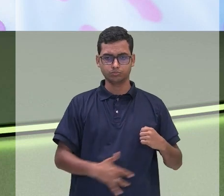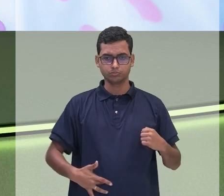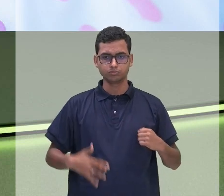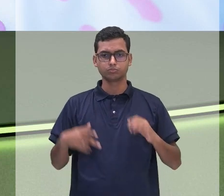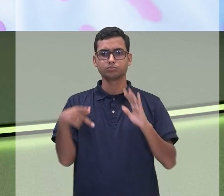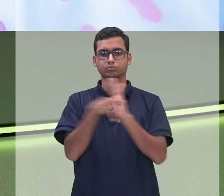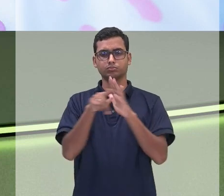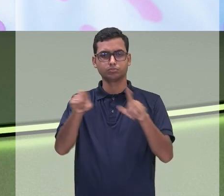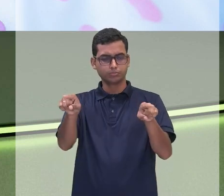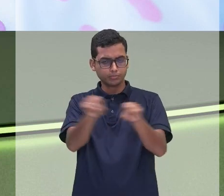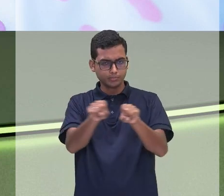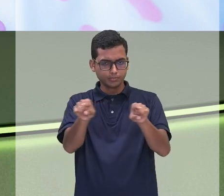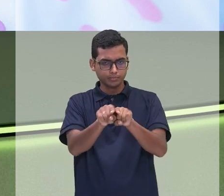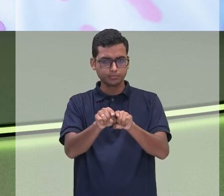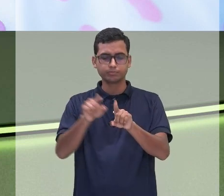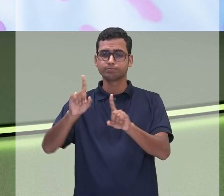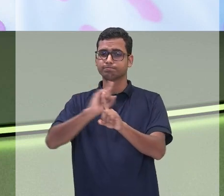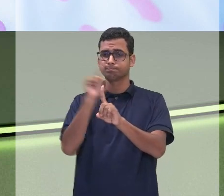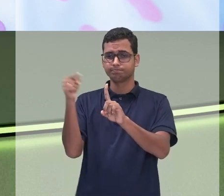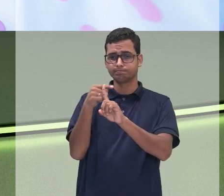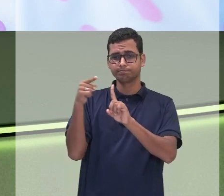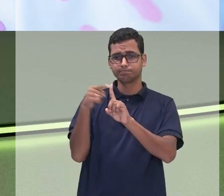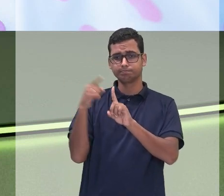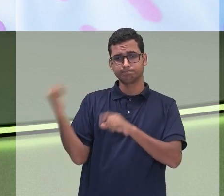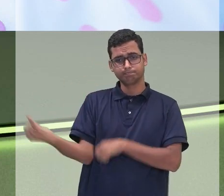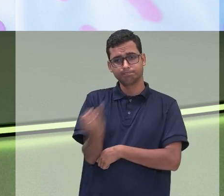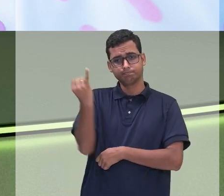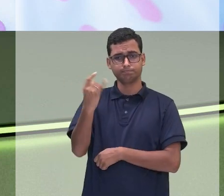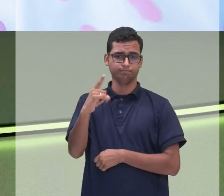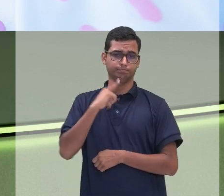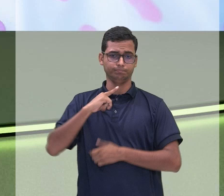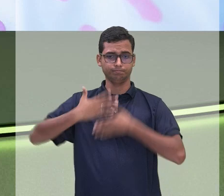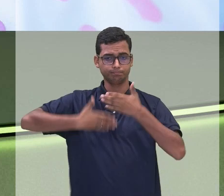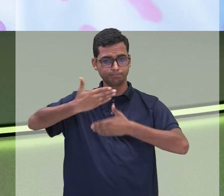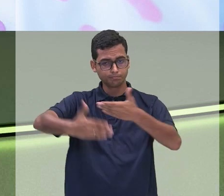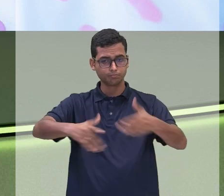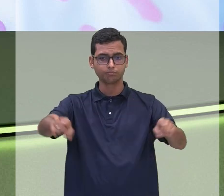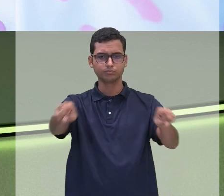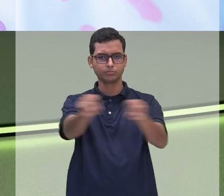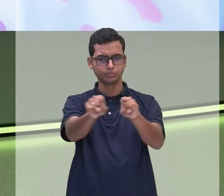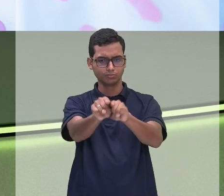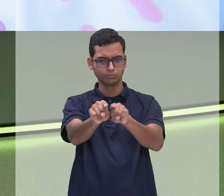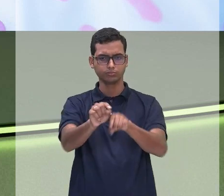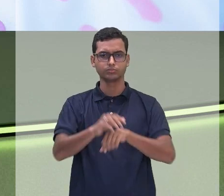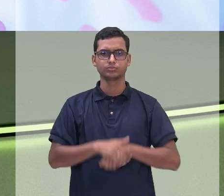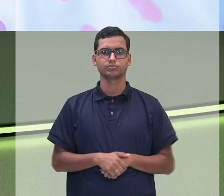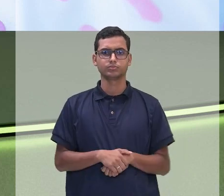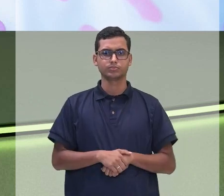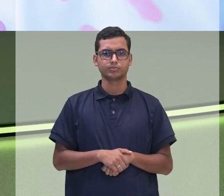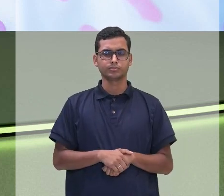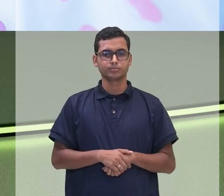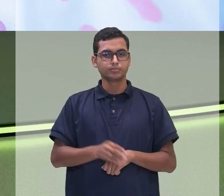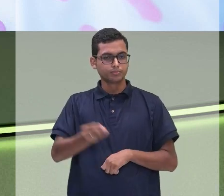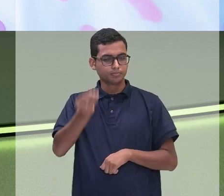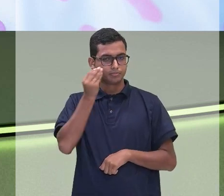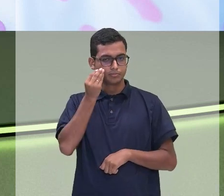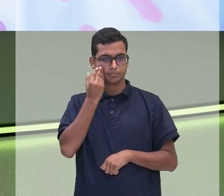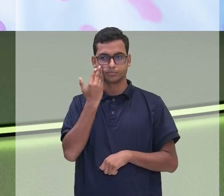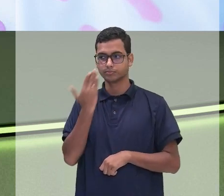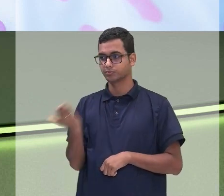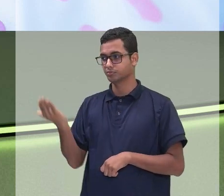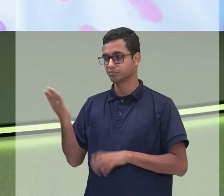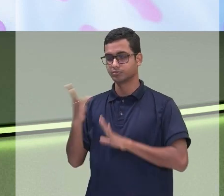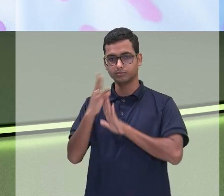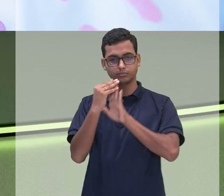a importância, a função de cada um deles nesse processo. Então, vamos observar aí mais